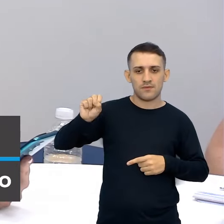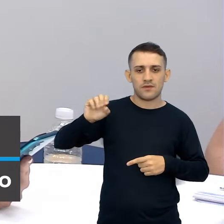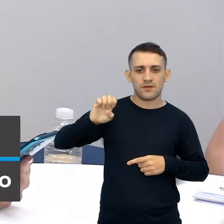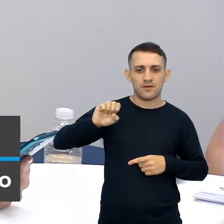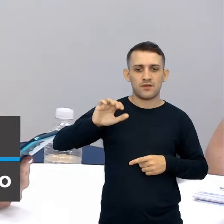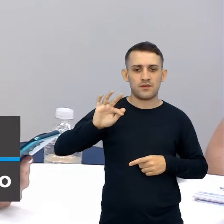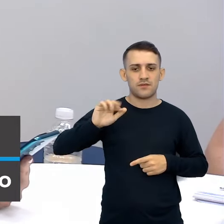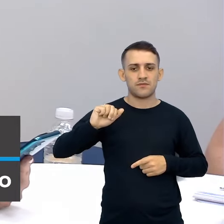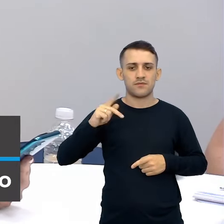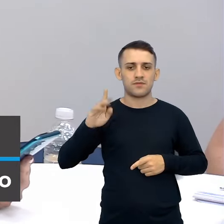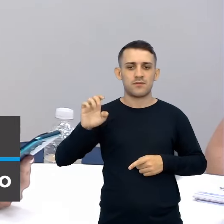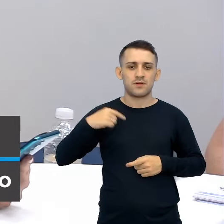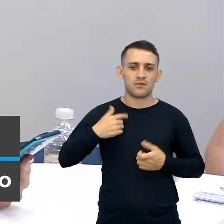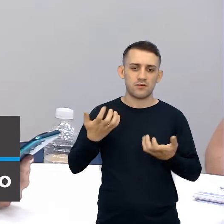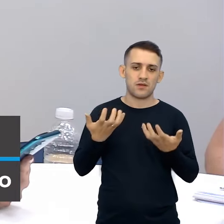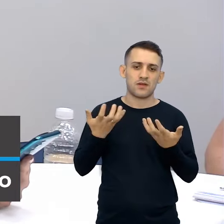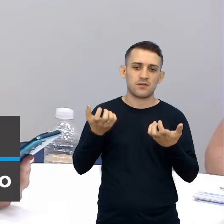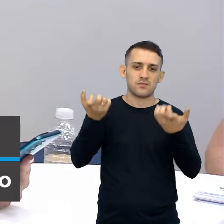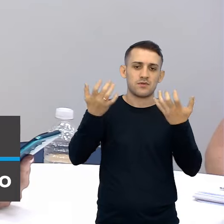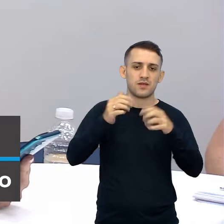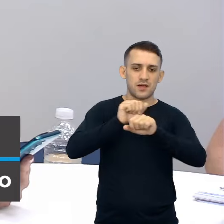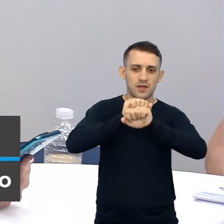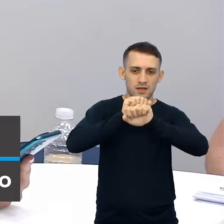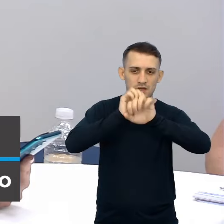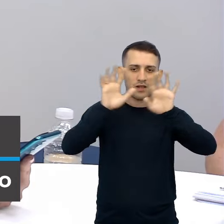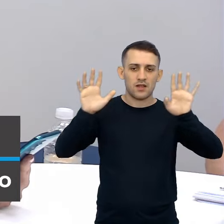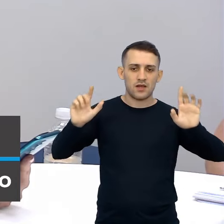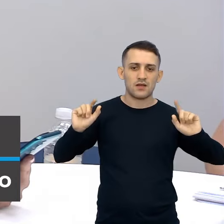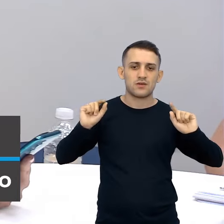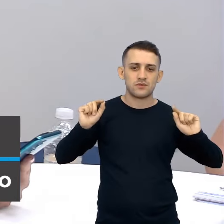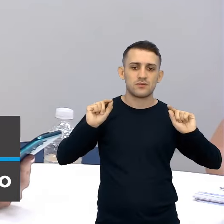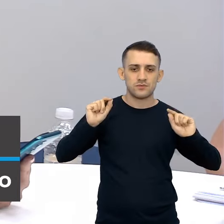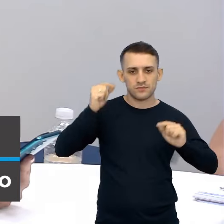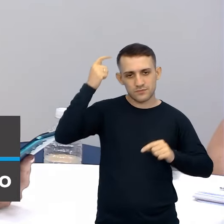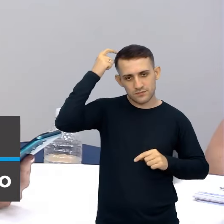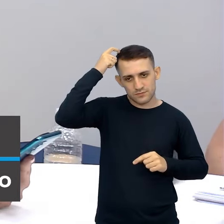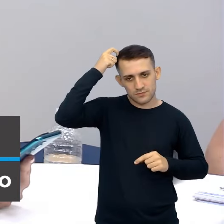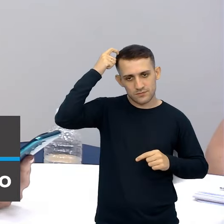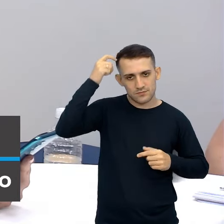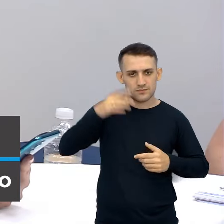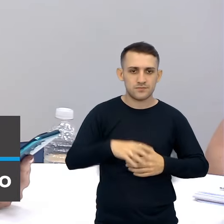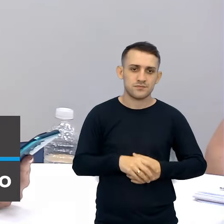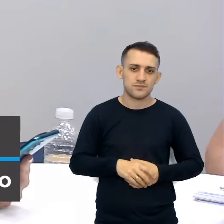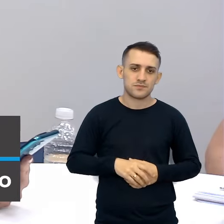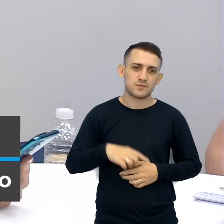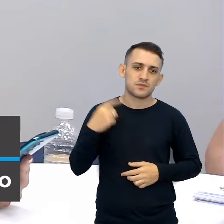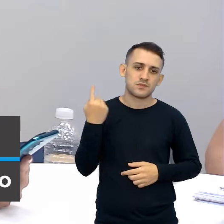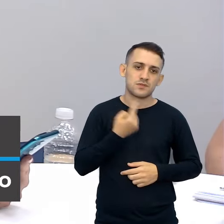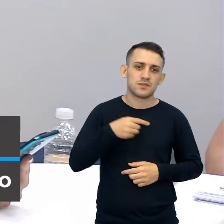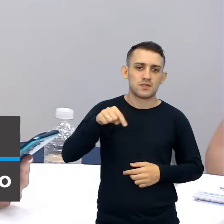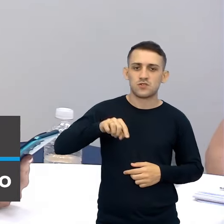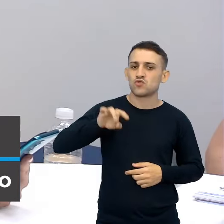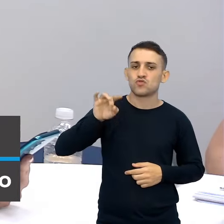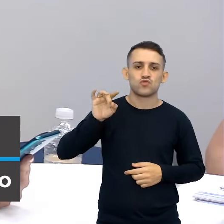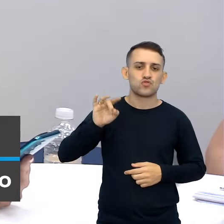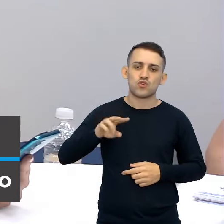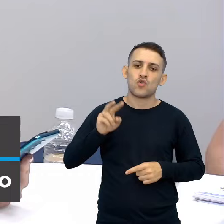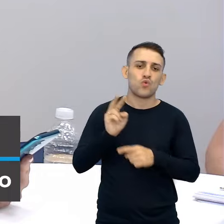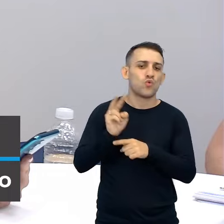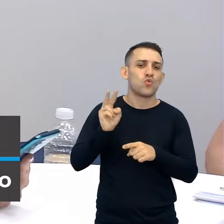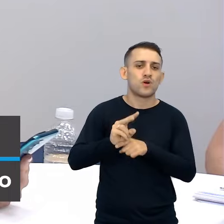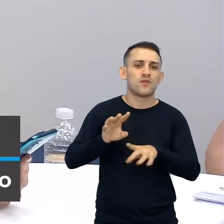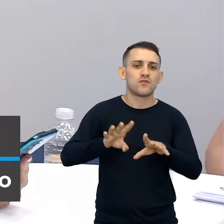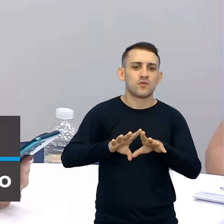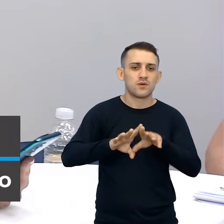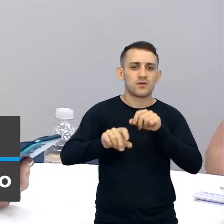queria também deixar claro para vocês, embora a gente já falou em outras ocasiões, a gente só cuida de formação. Então, a